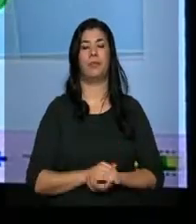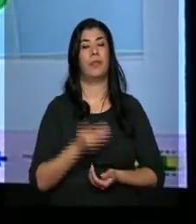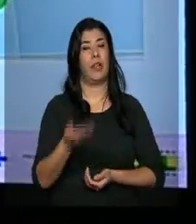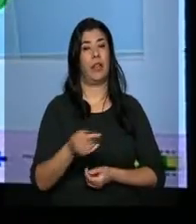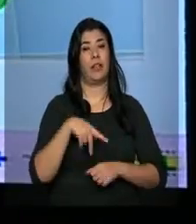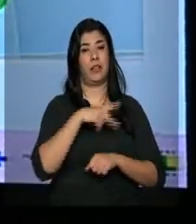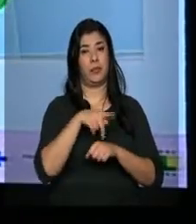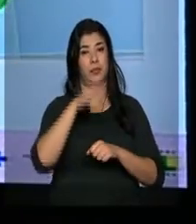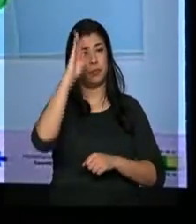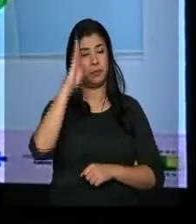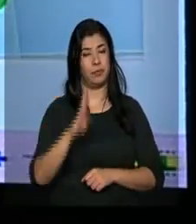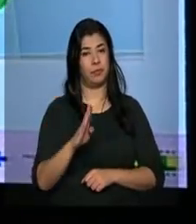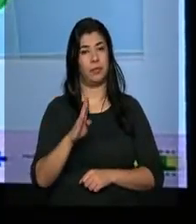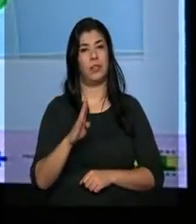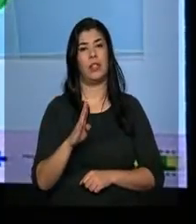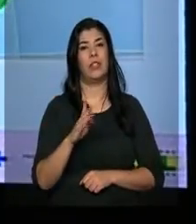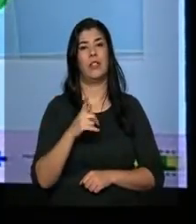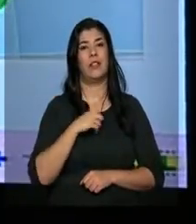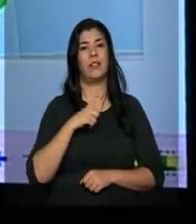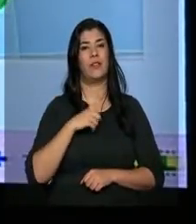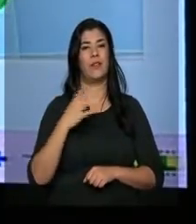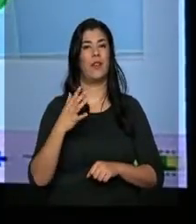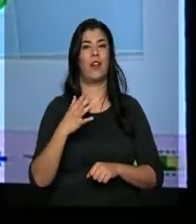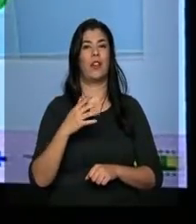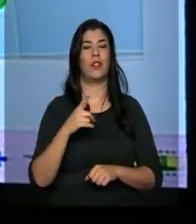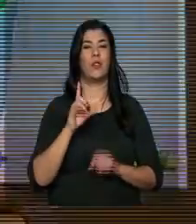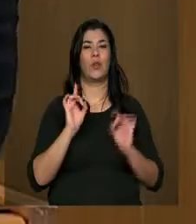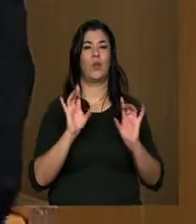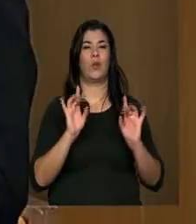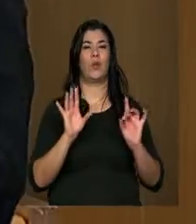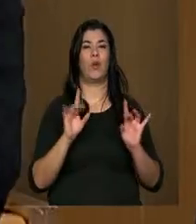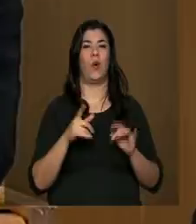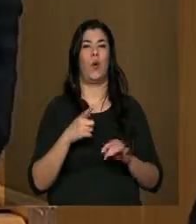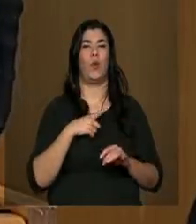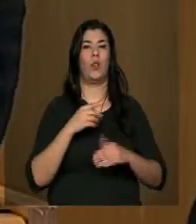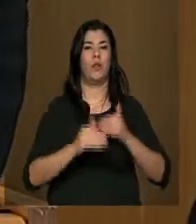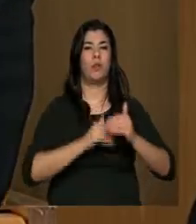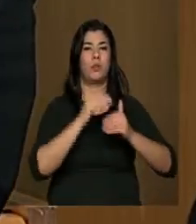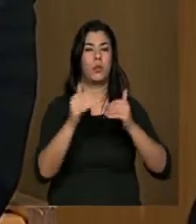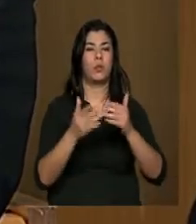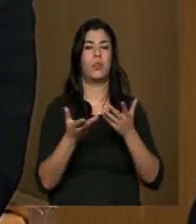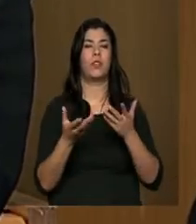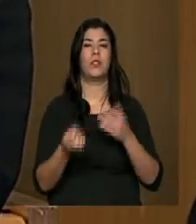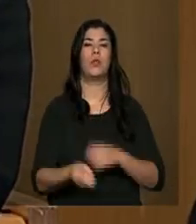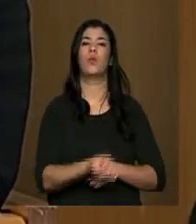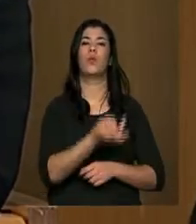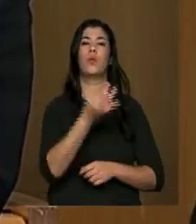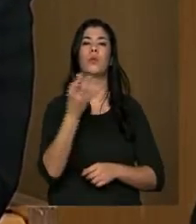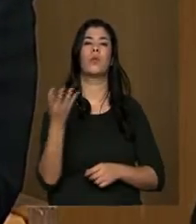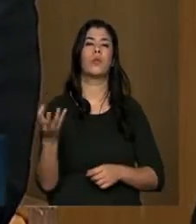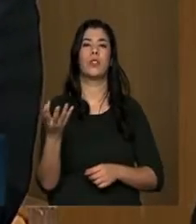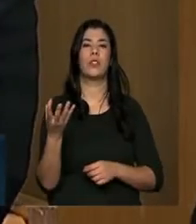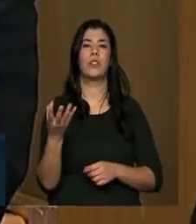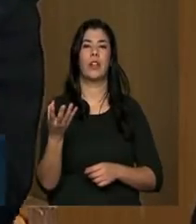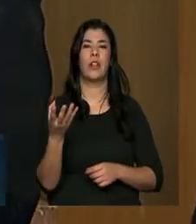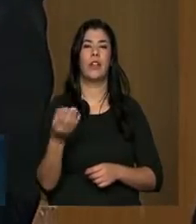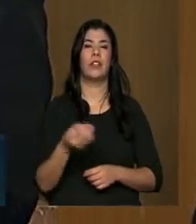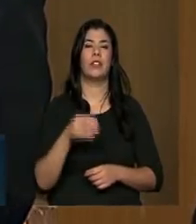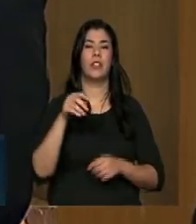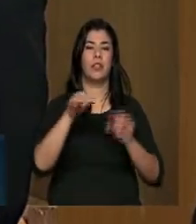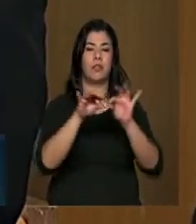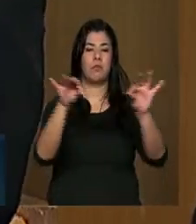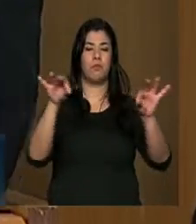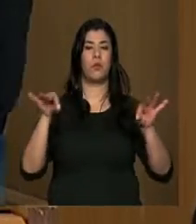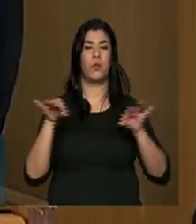se contentou em produzir todos esses frutos dentro do nosso território, dentro das